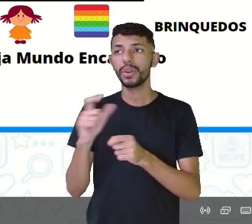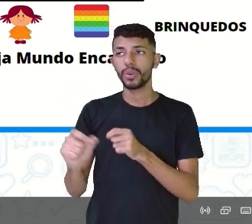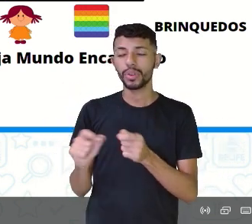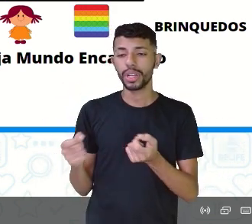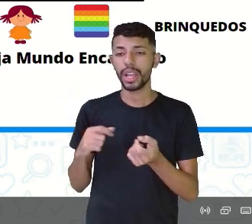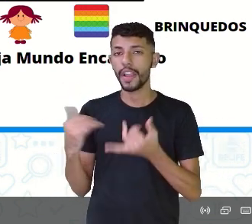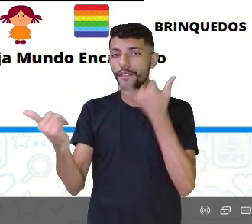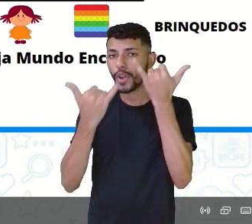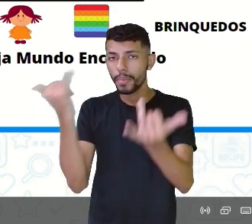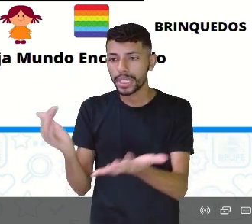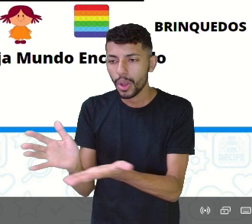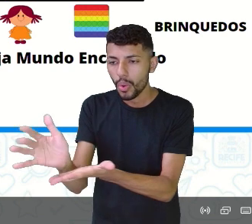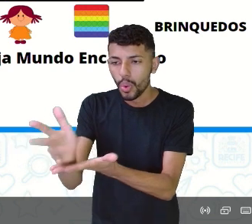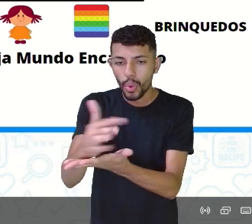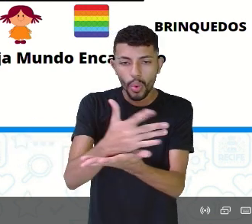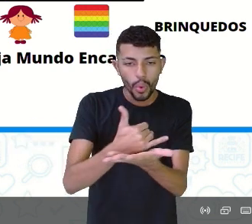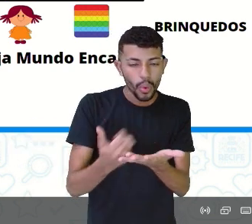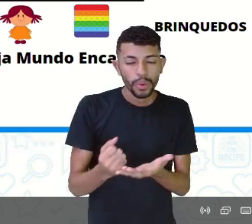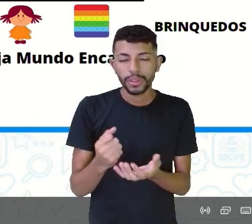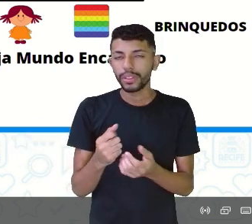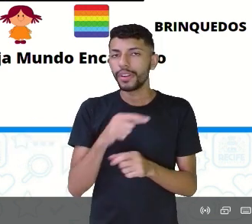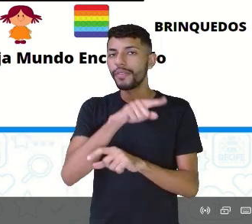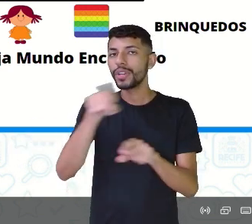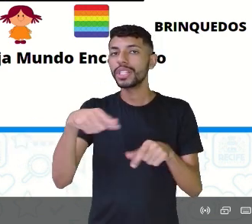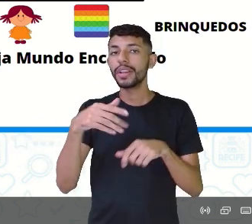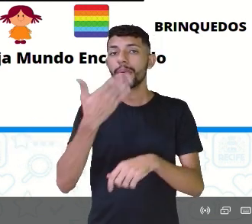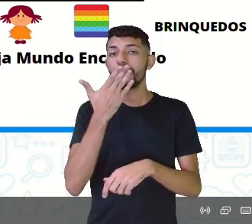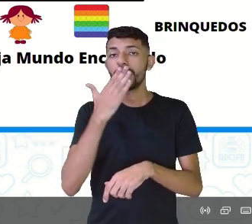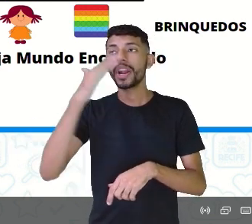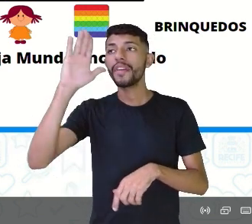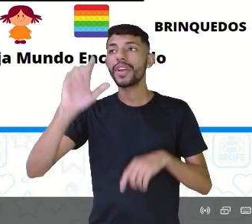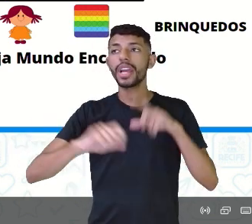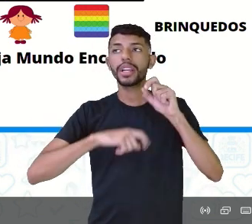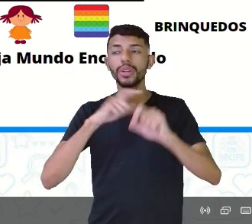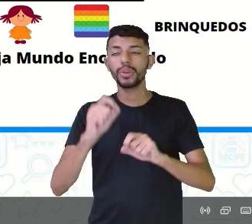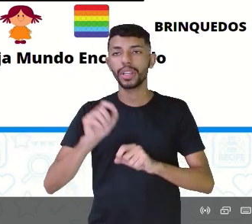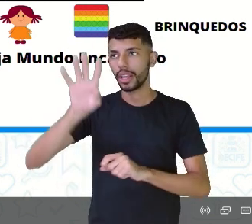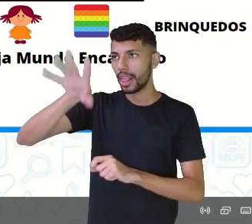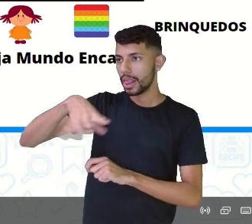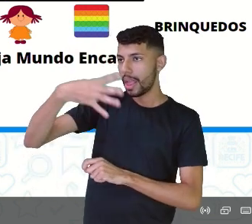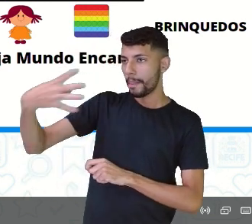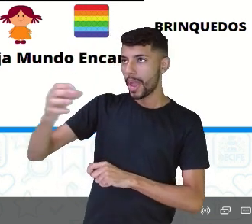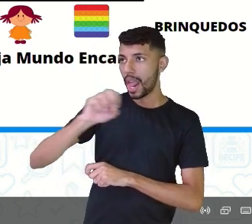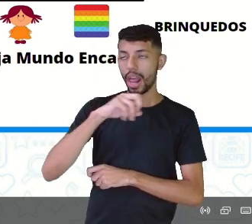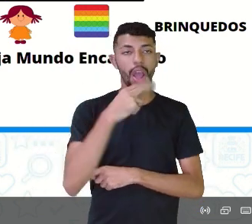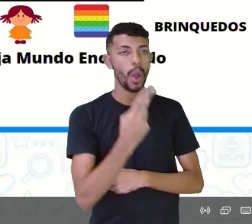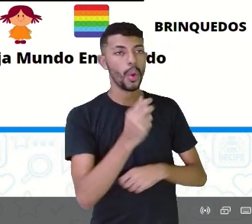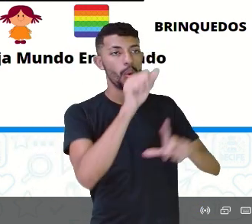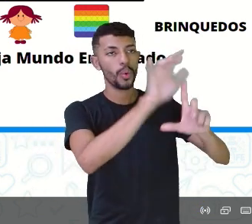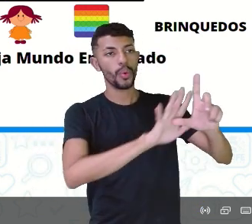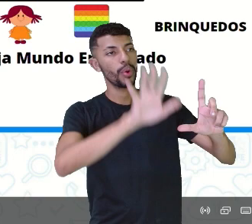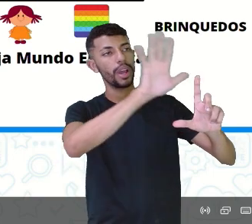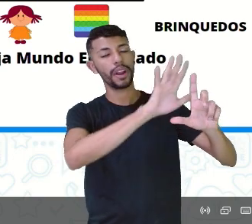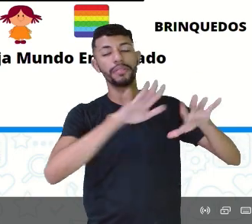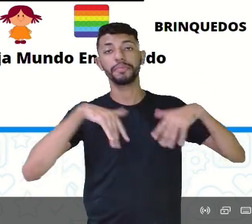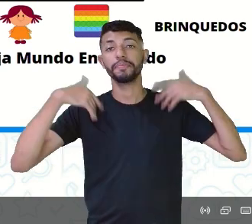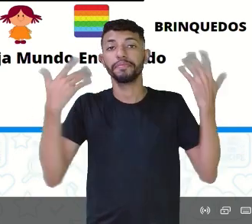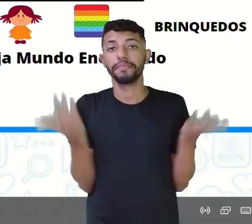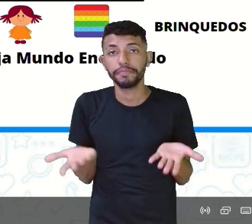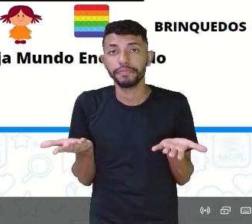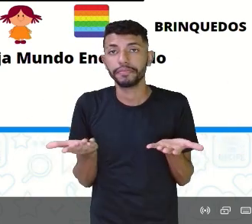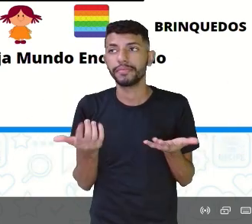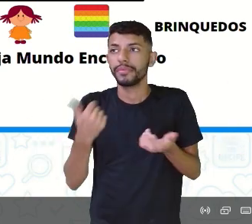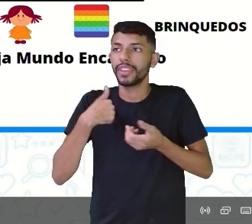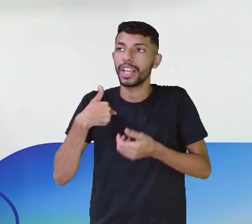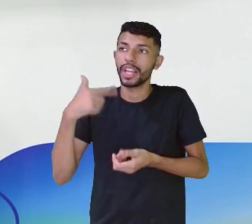dessas informações, vocês prefeririam utilizar a tabela ou utilizar o gráfico? Eu